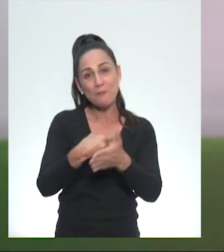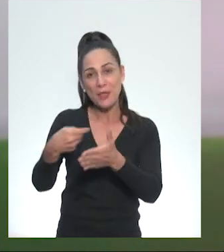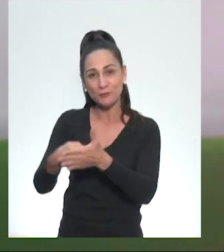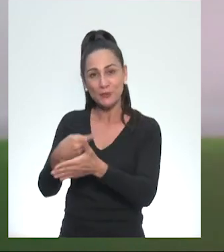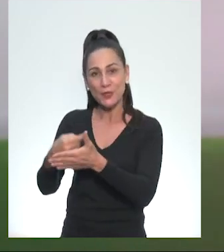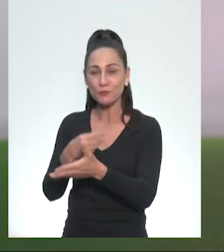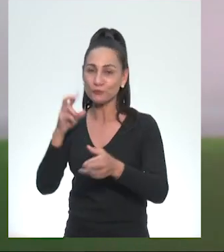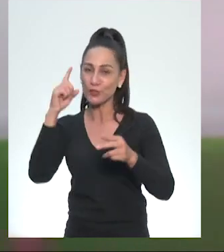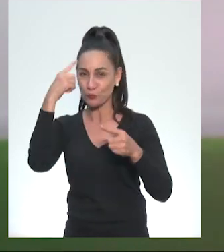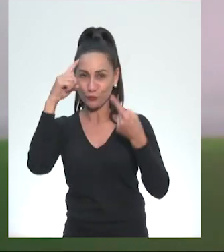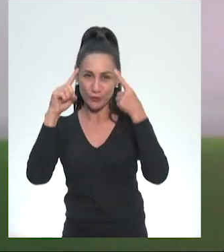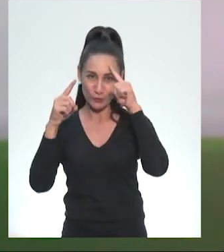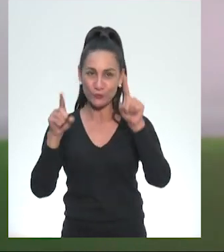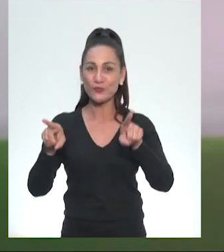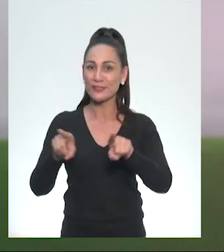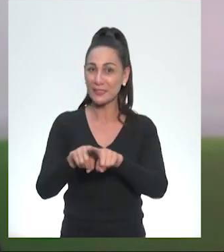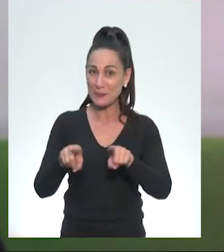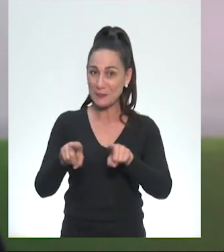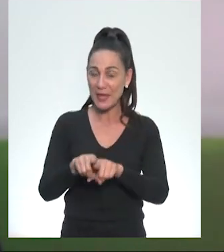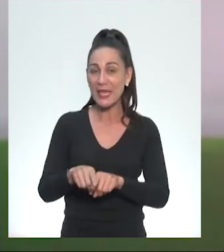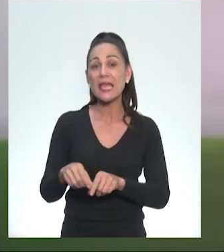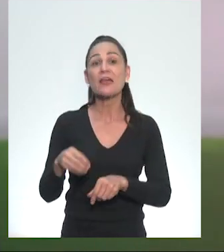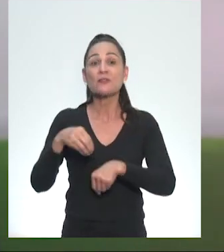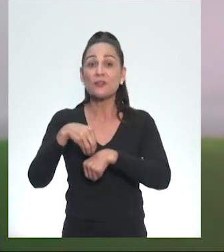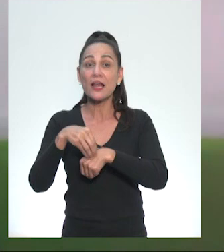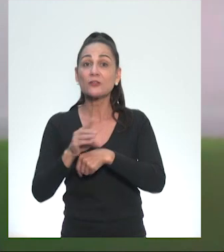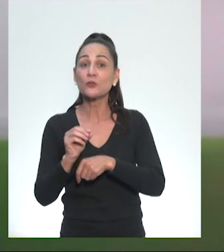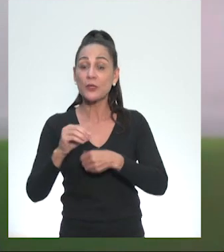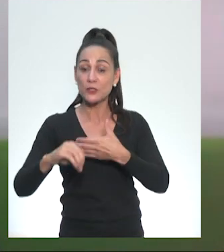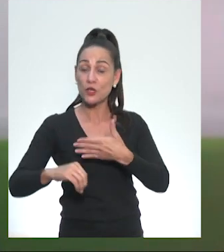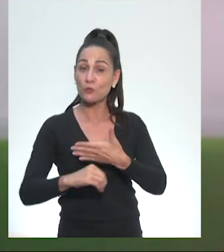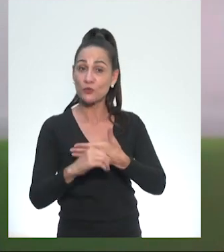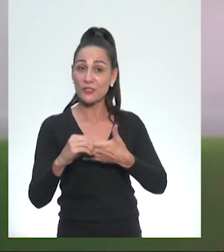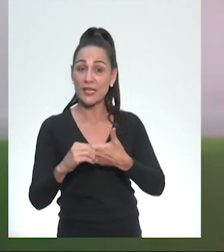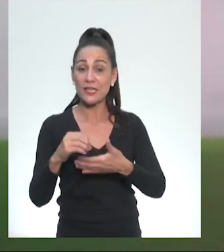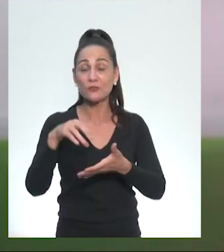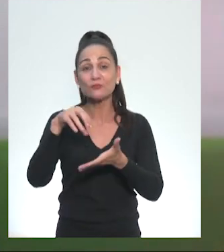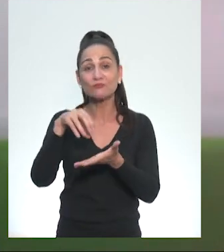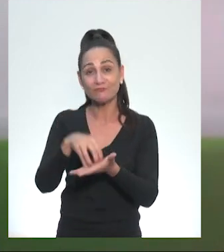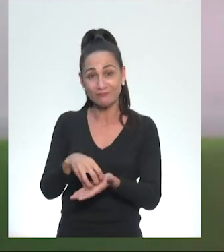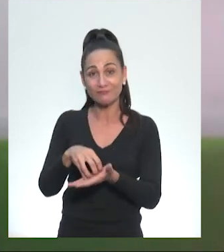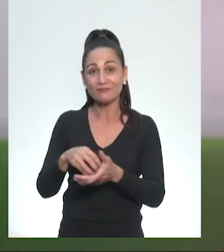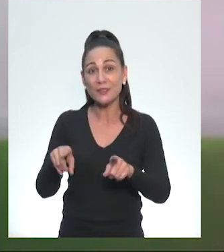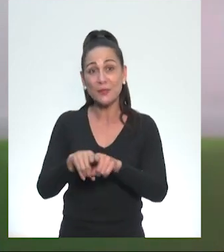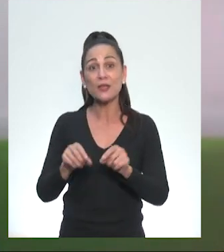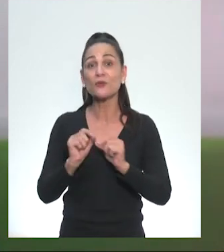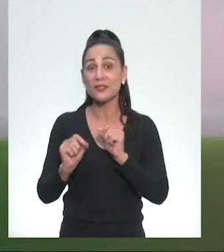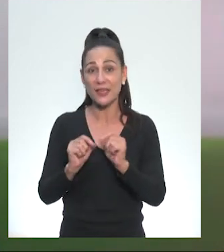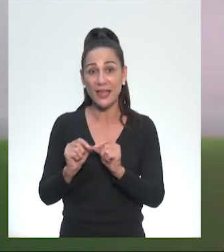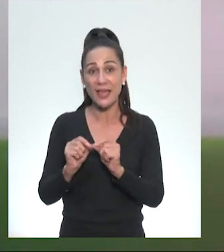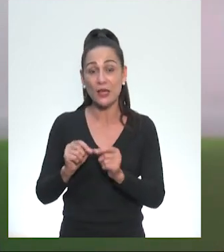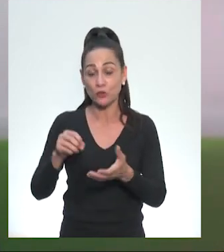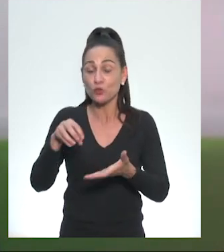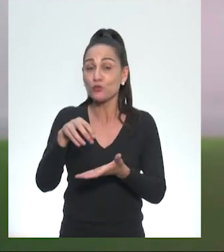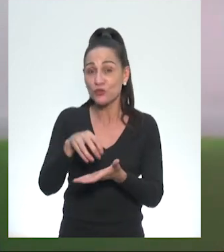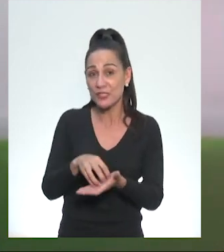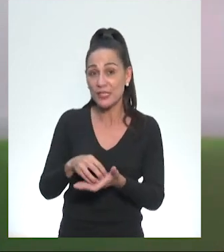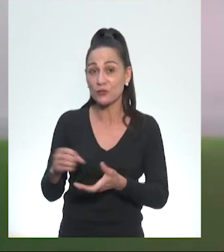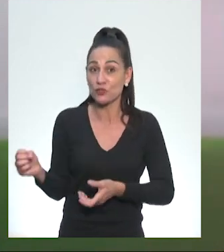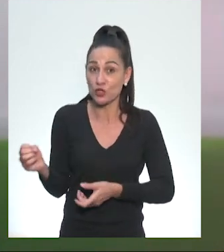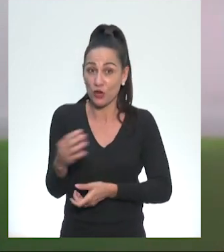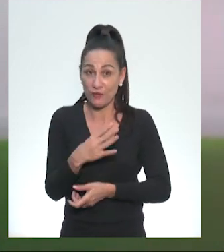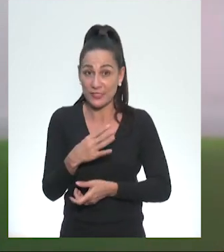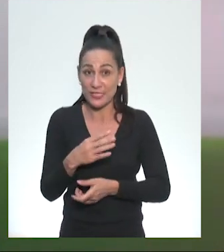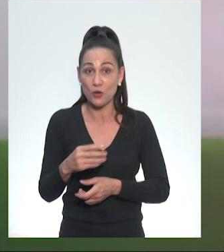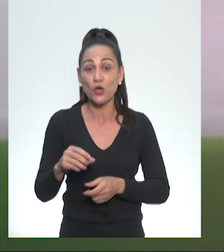com a gente. E também queria falar um pouquinho sobre o nosso centro, para quem ainda não conhece ele. Então, o nosso Centro de Inovação da Educação